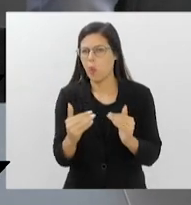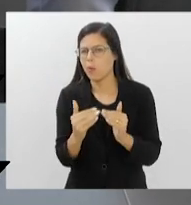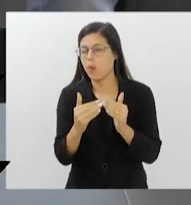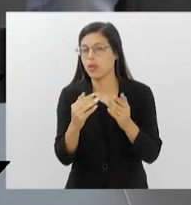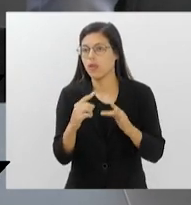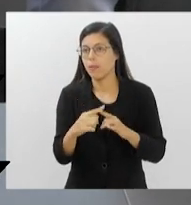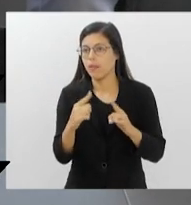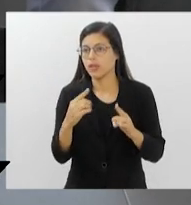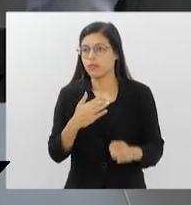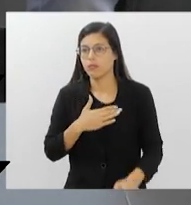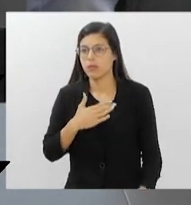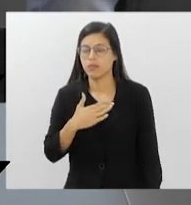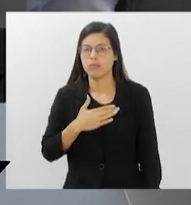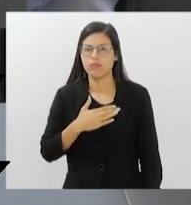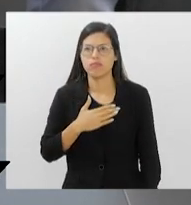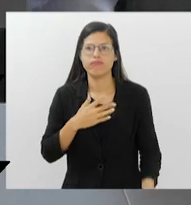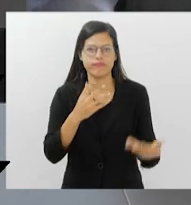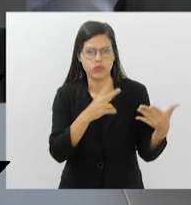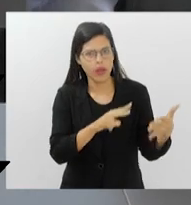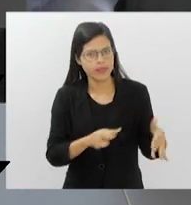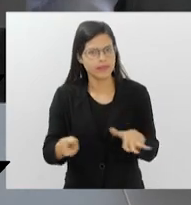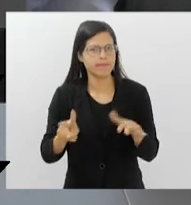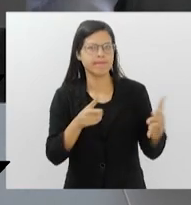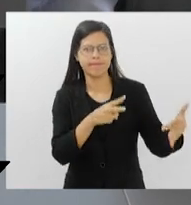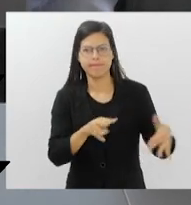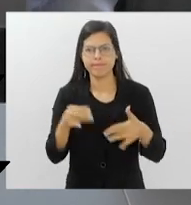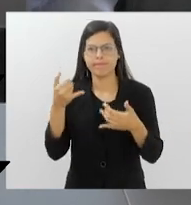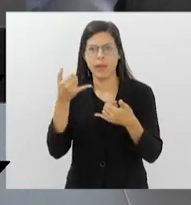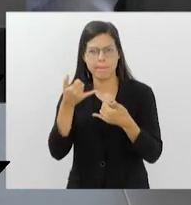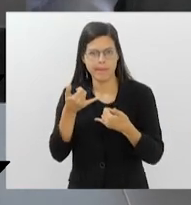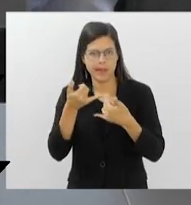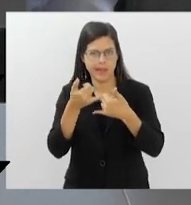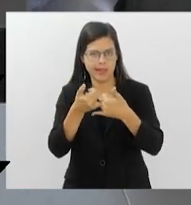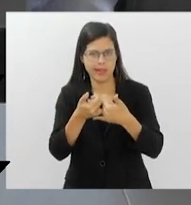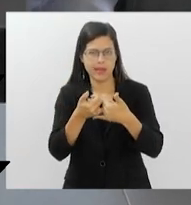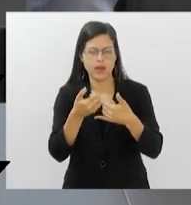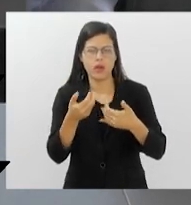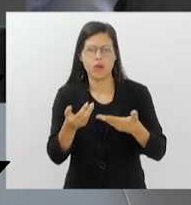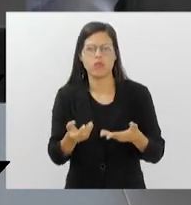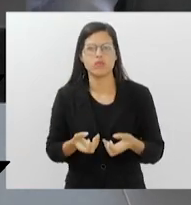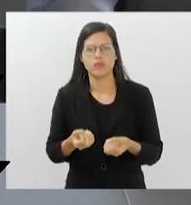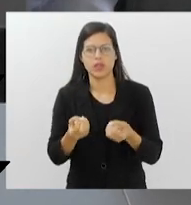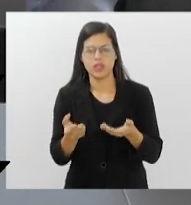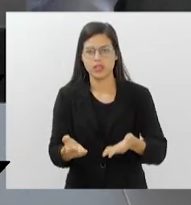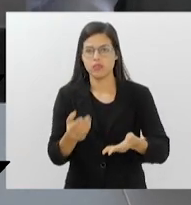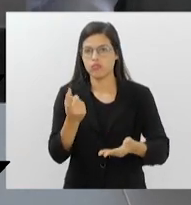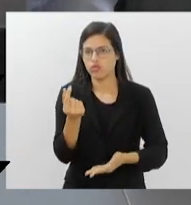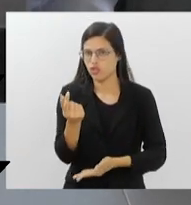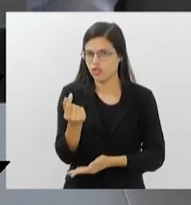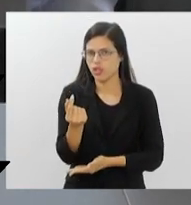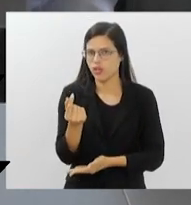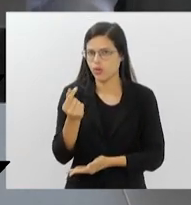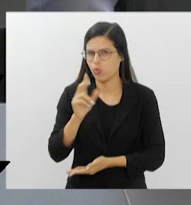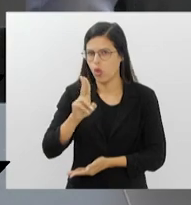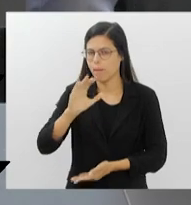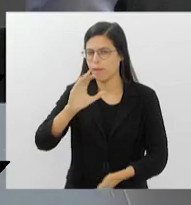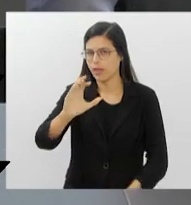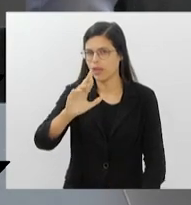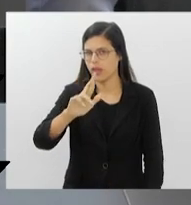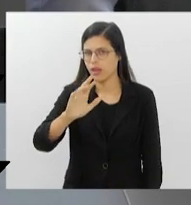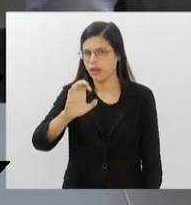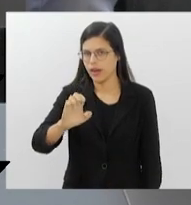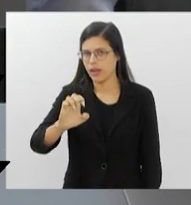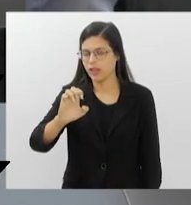semana telefona oferecendo dinheiro no consignado olha se Telefona para